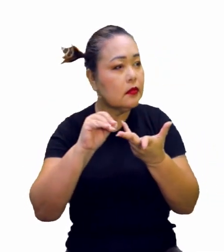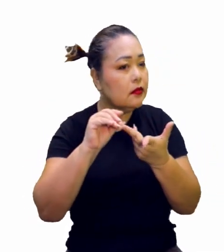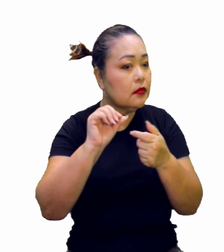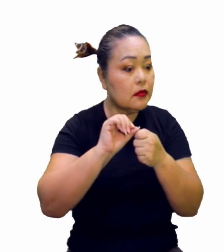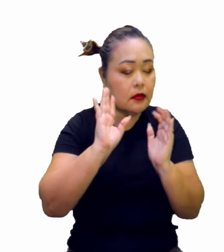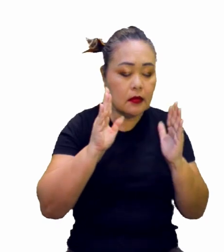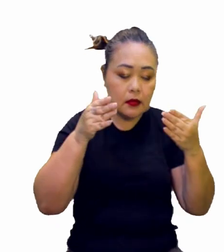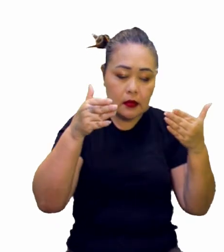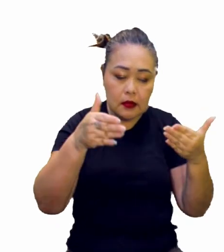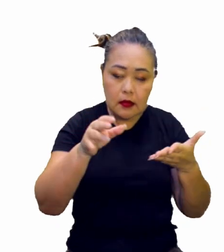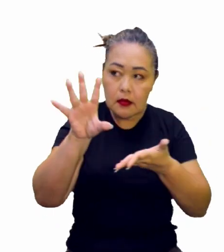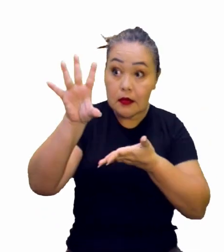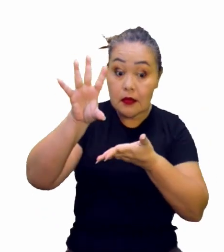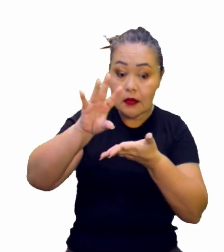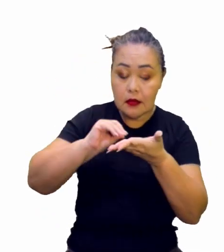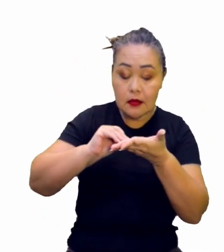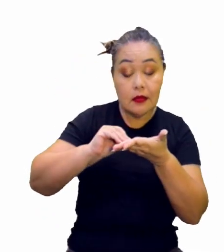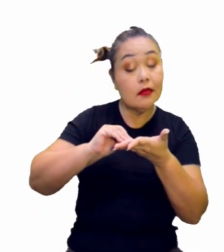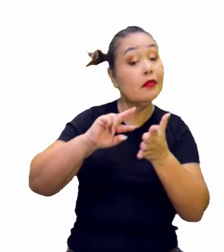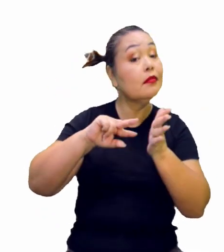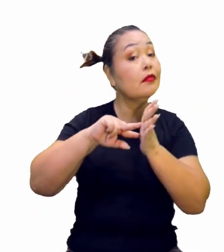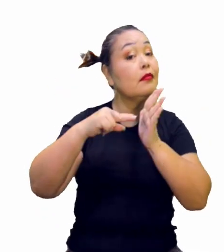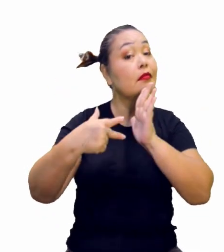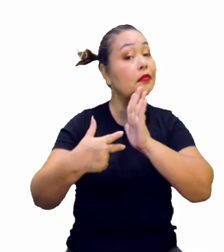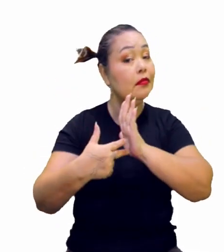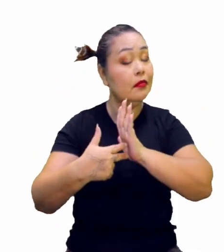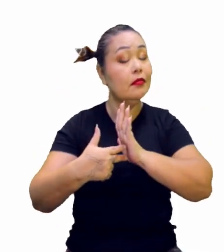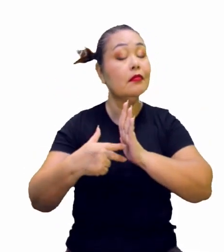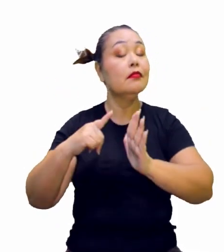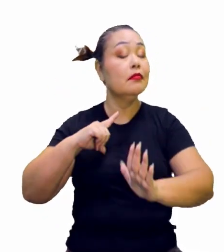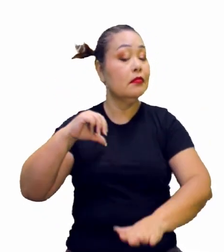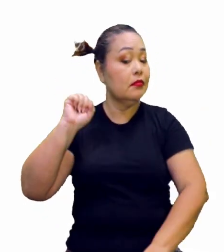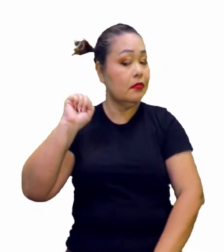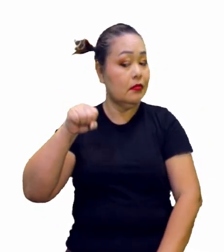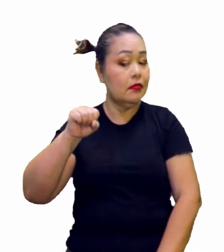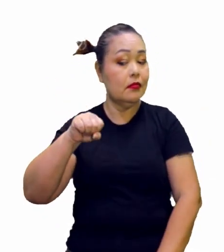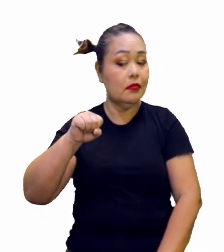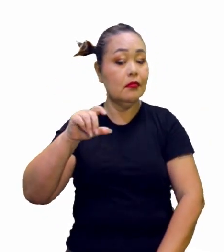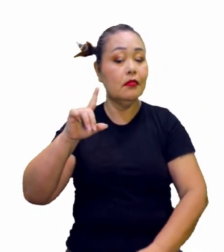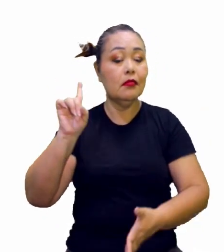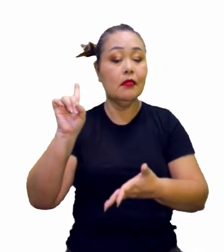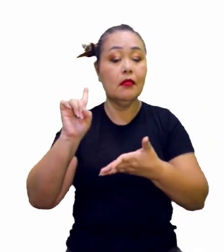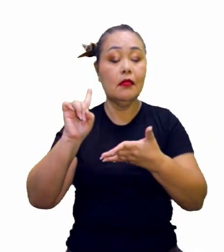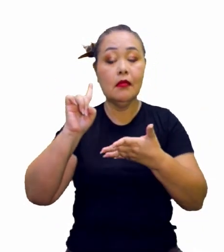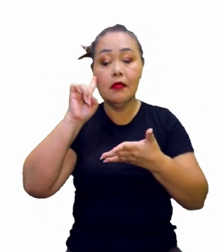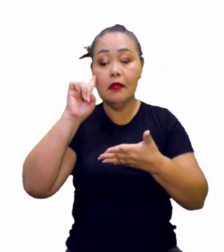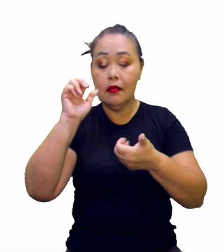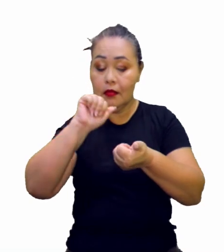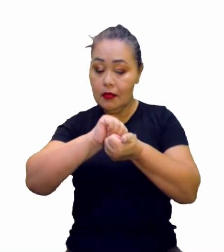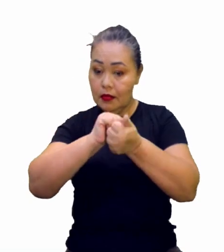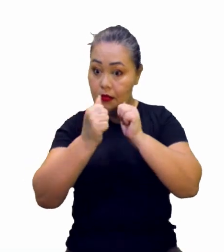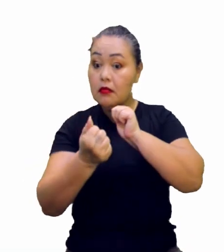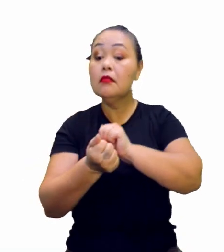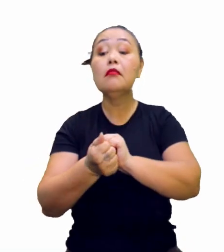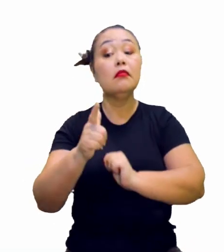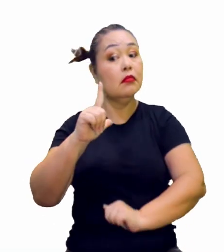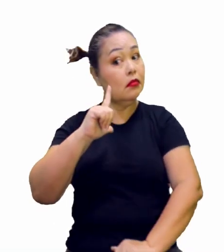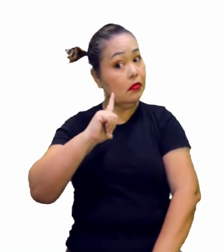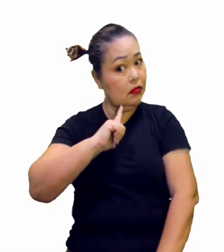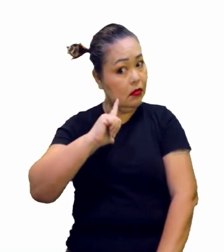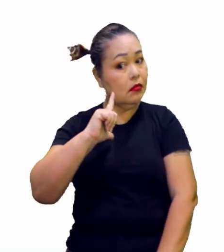determinado modelo, significa que ele tem sim que passar por algumas adaptações, por causa